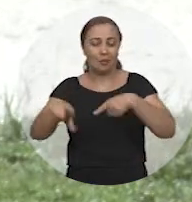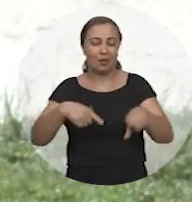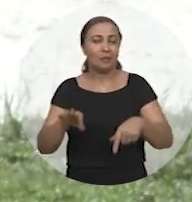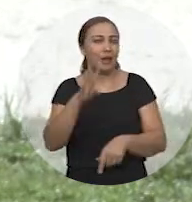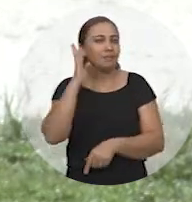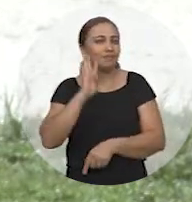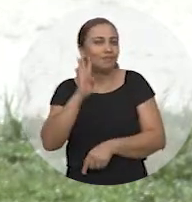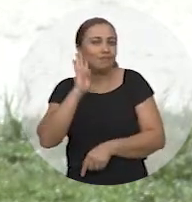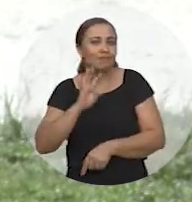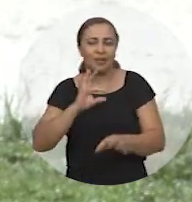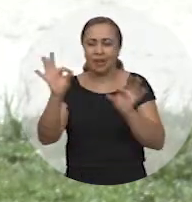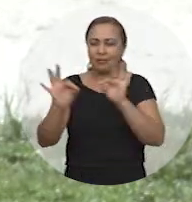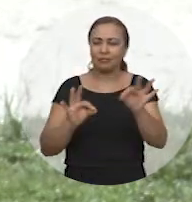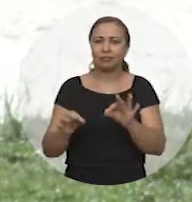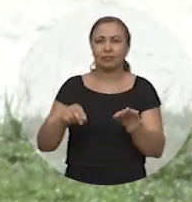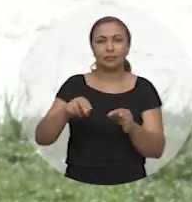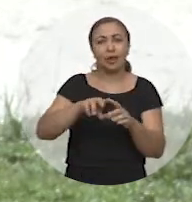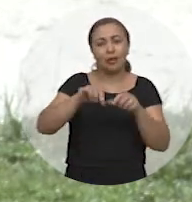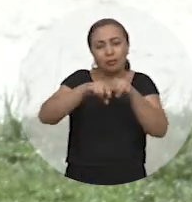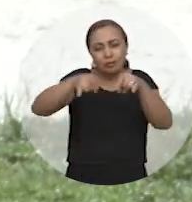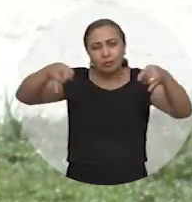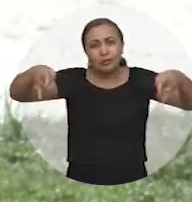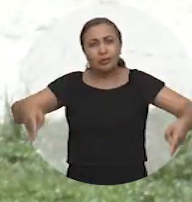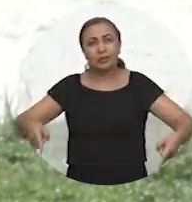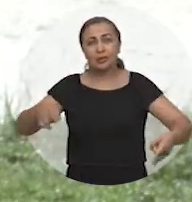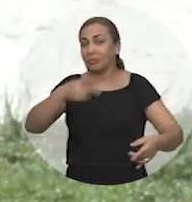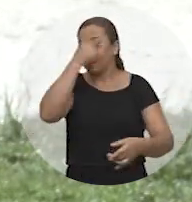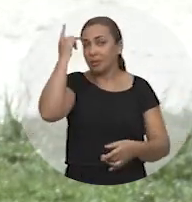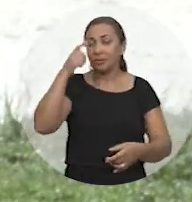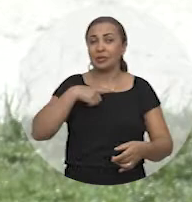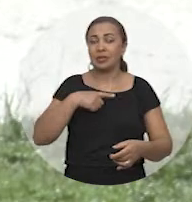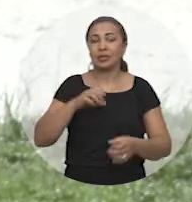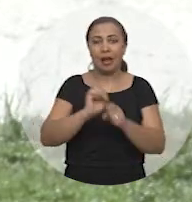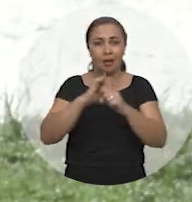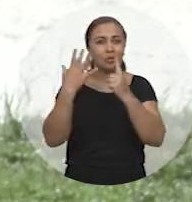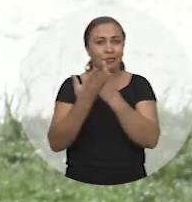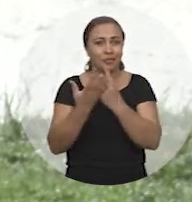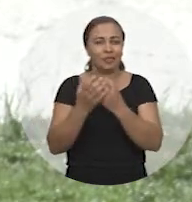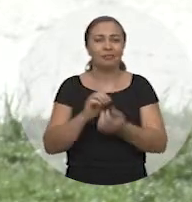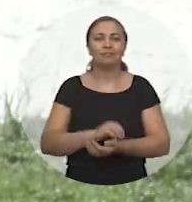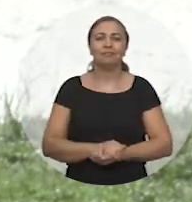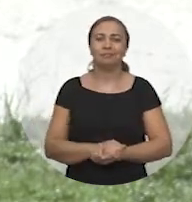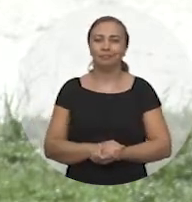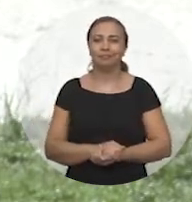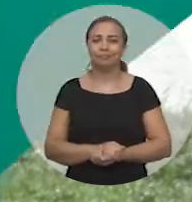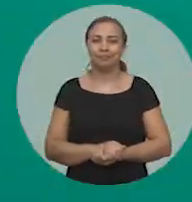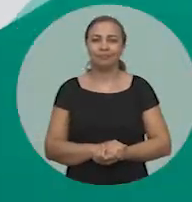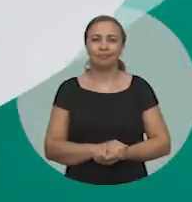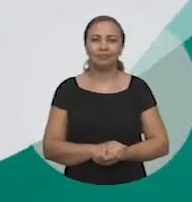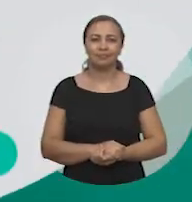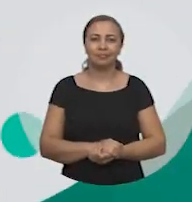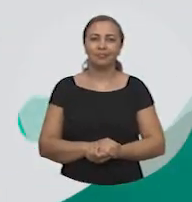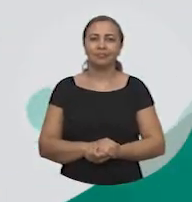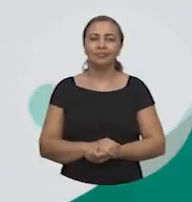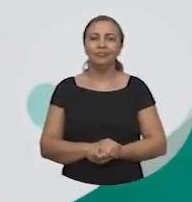bem bacana na regulação de leitos para pacientes que têm coronavírus. Vamos acompanhar?